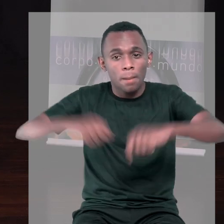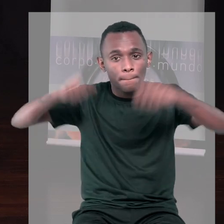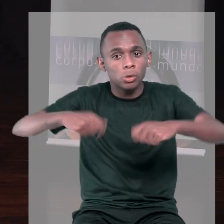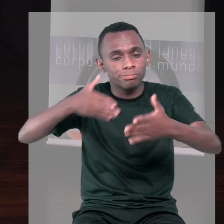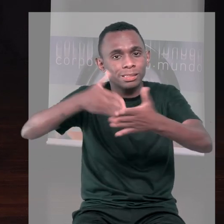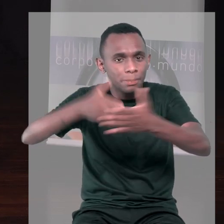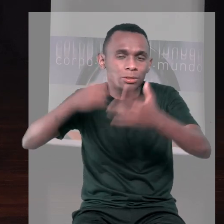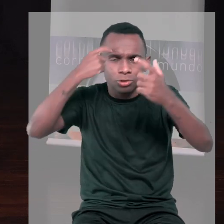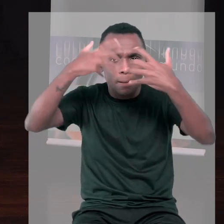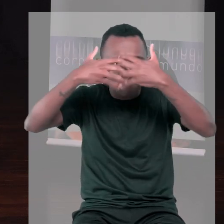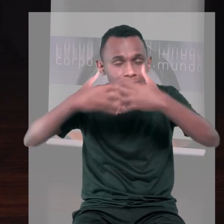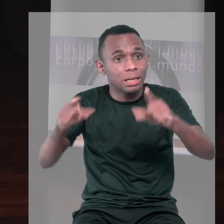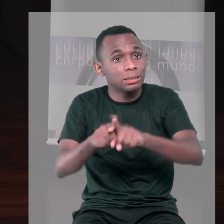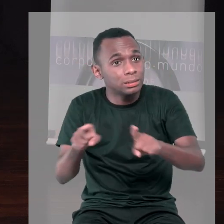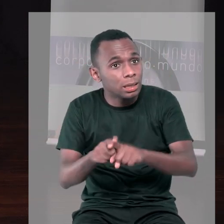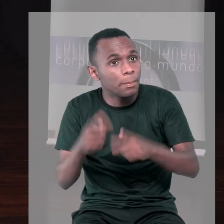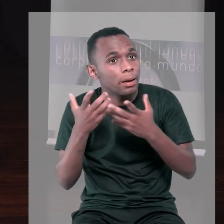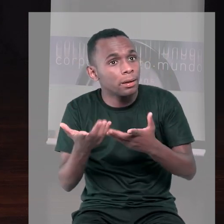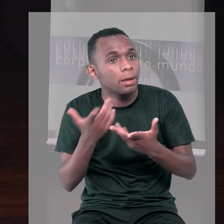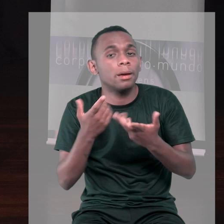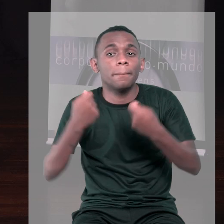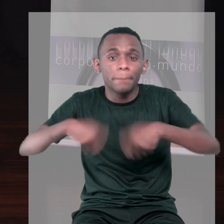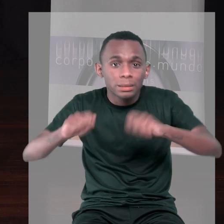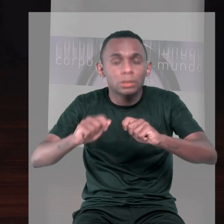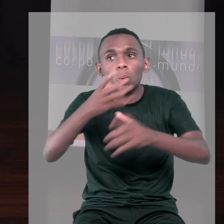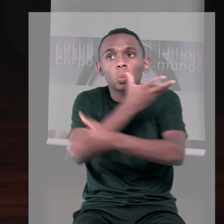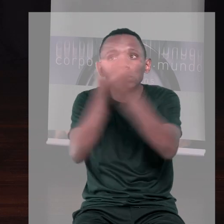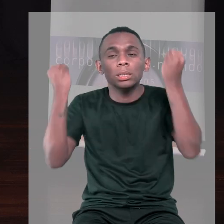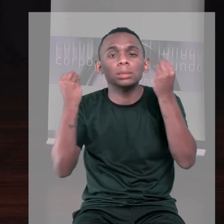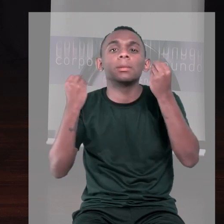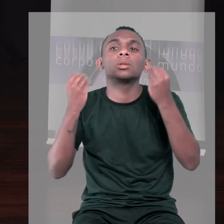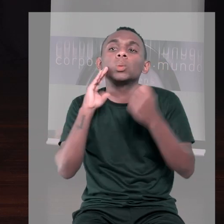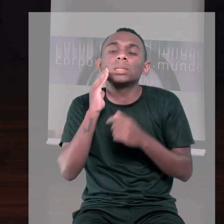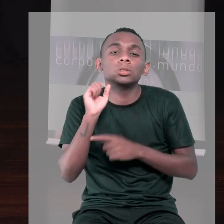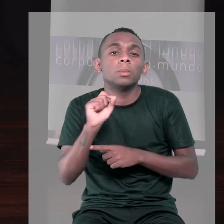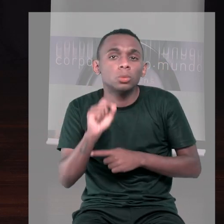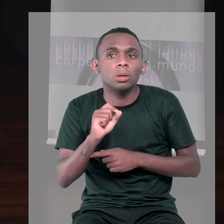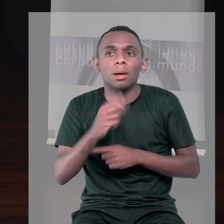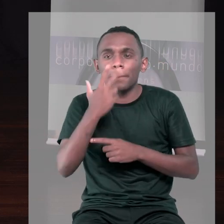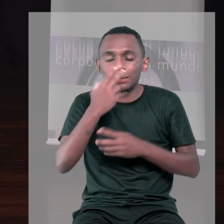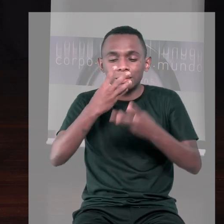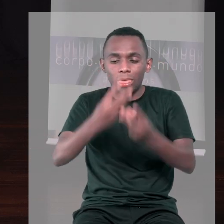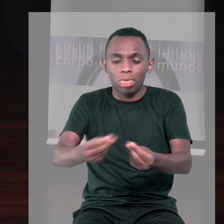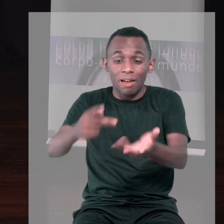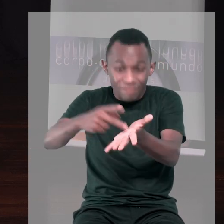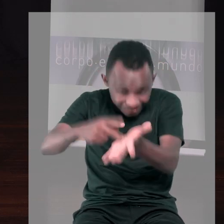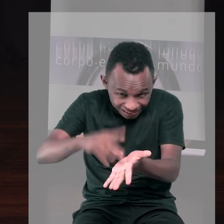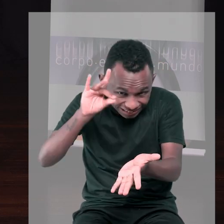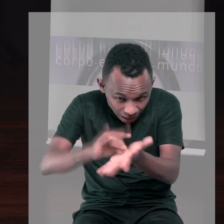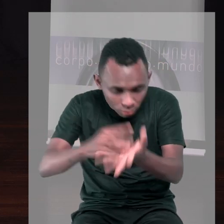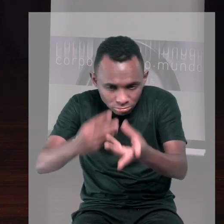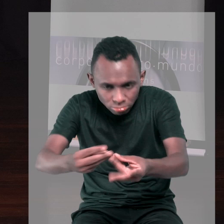mentira. A ideologia permite que as duas coisas se realizem, atuando na produção de um